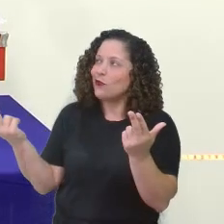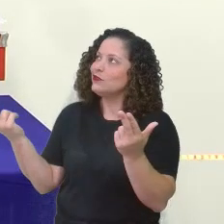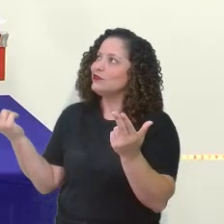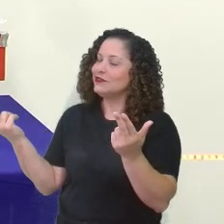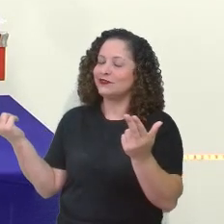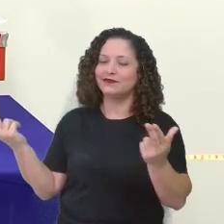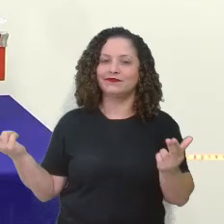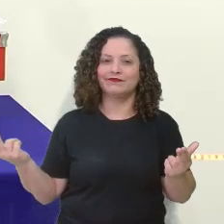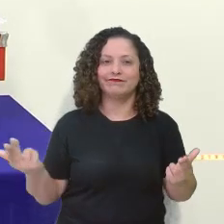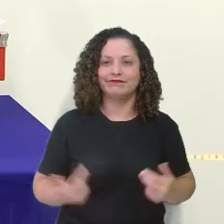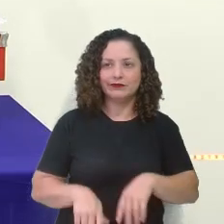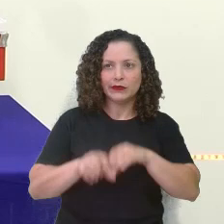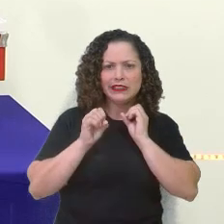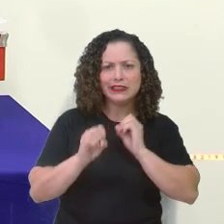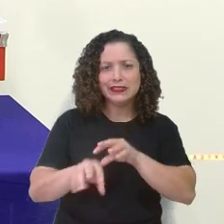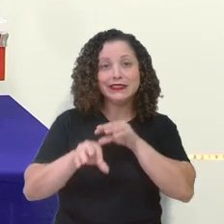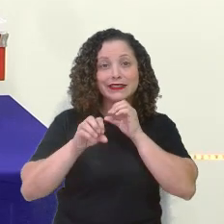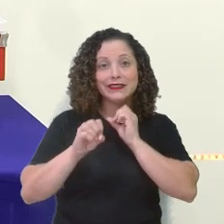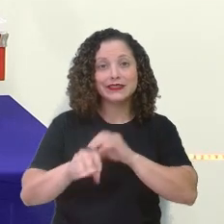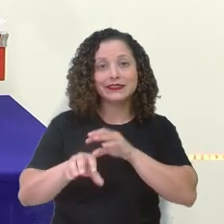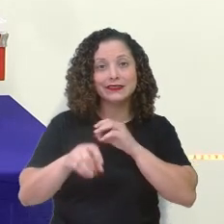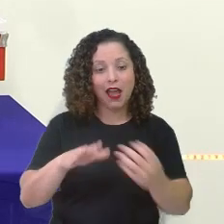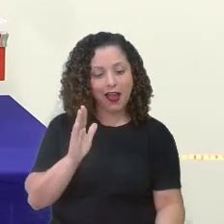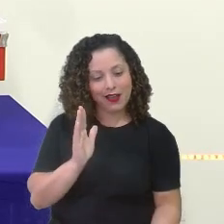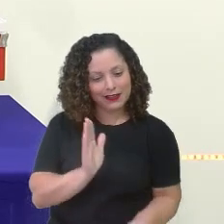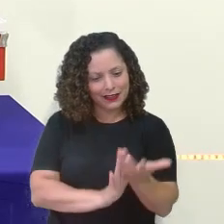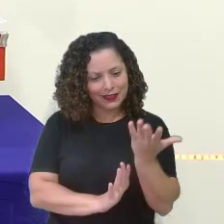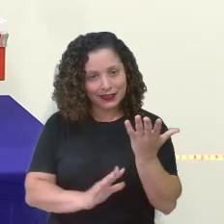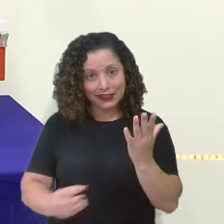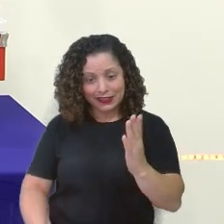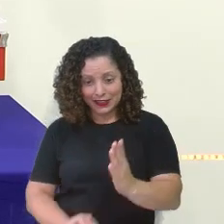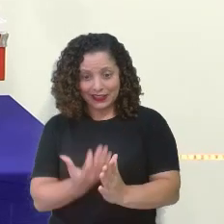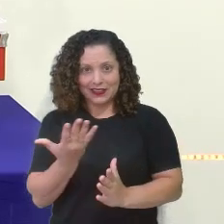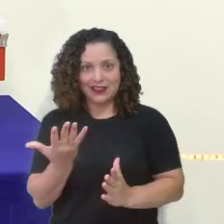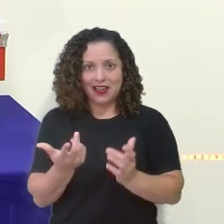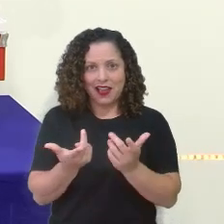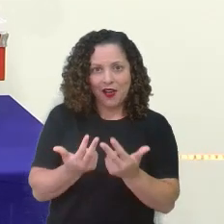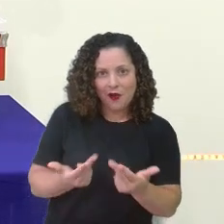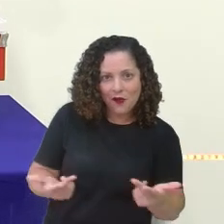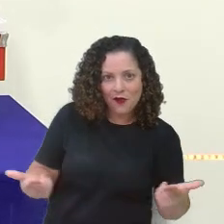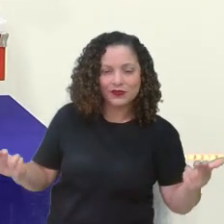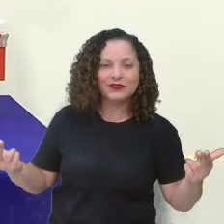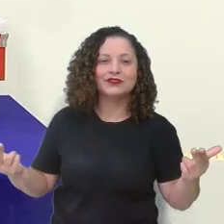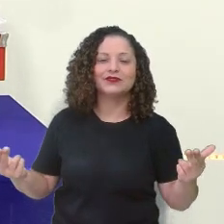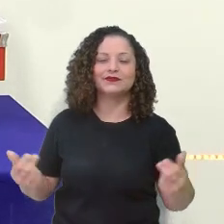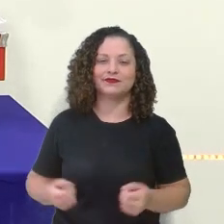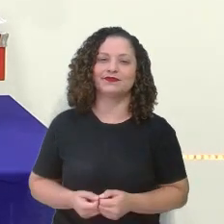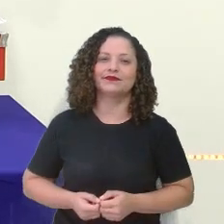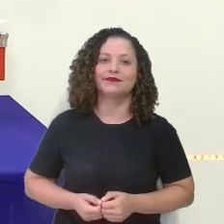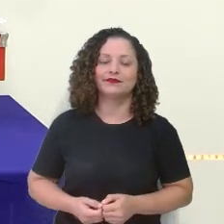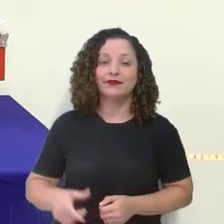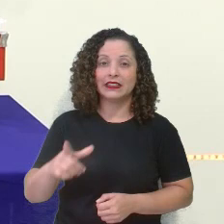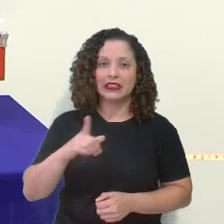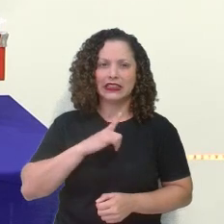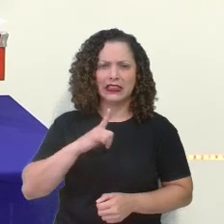ele nos instrui na construção de alguma coisa. Então, ele me dá tudo aquilo ali que